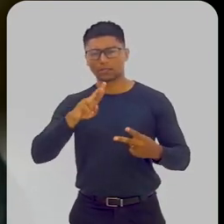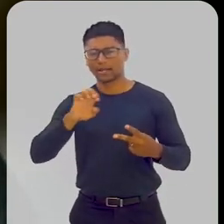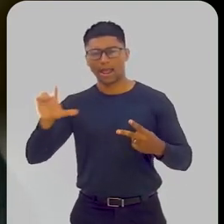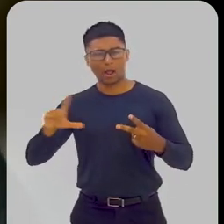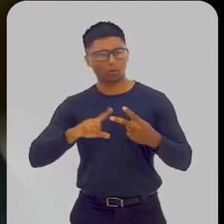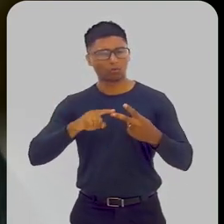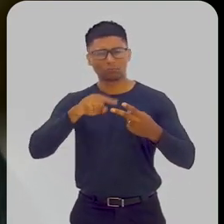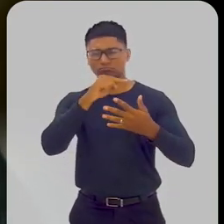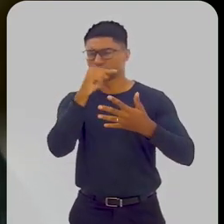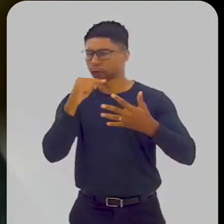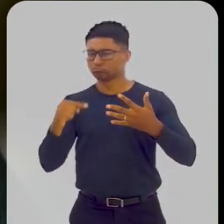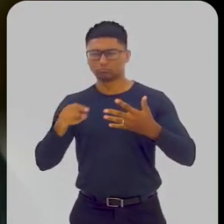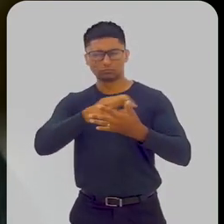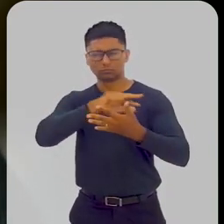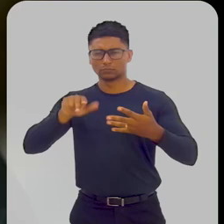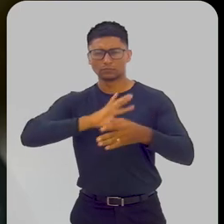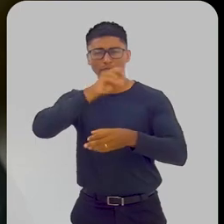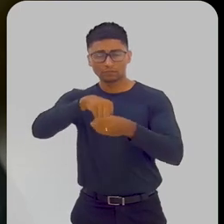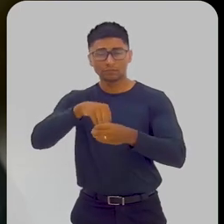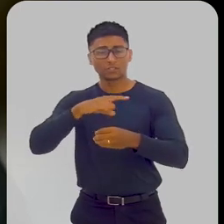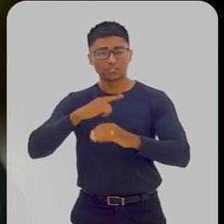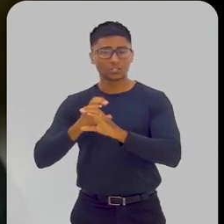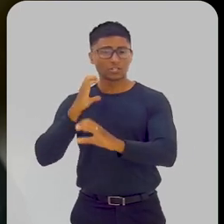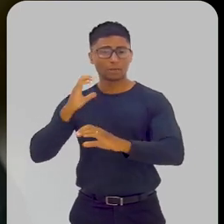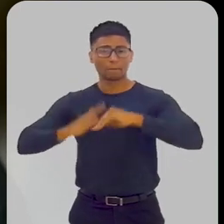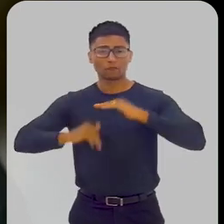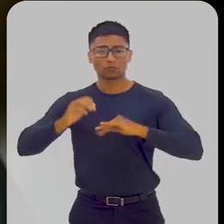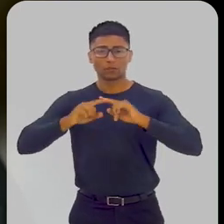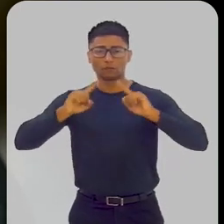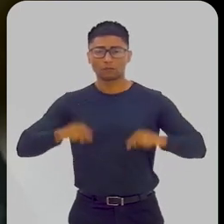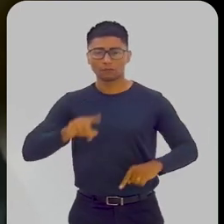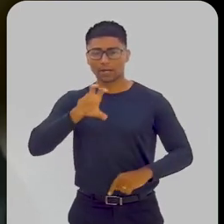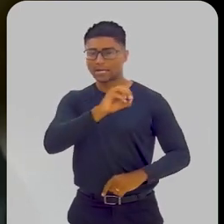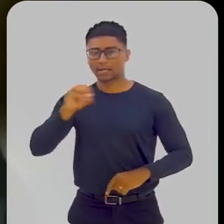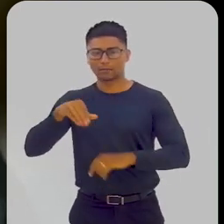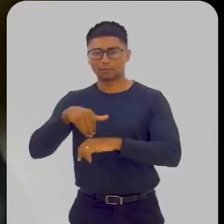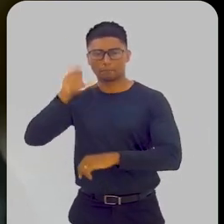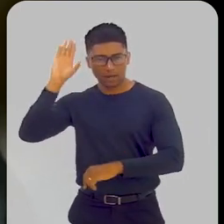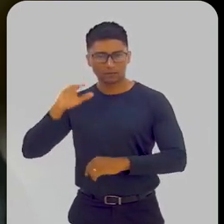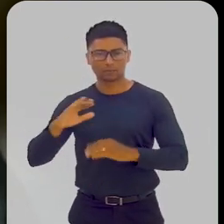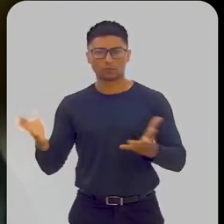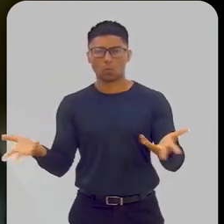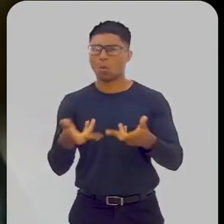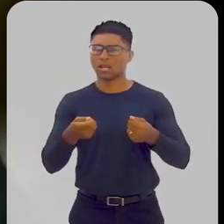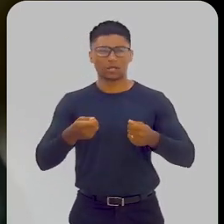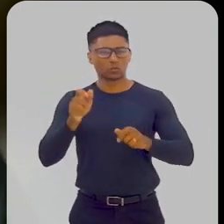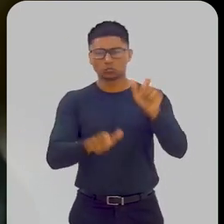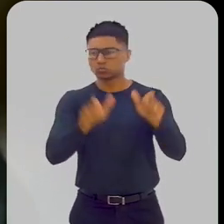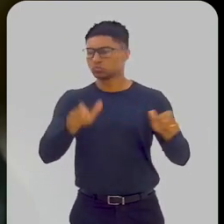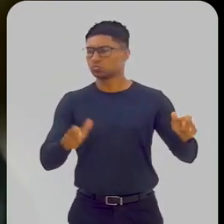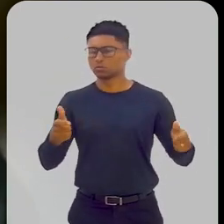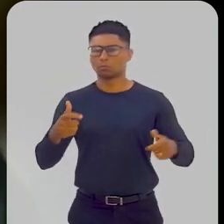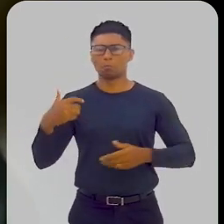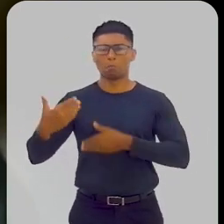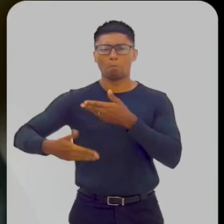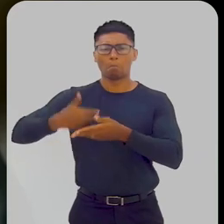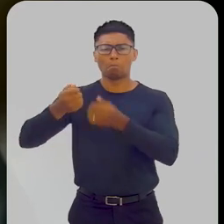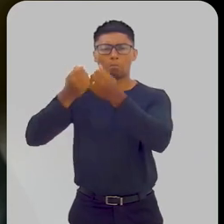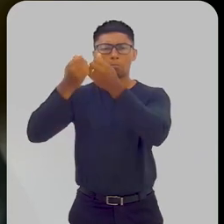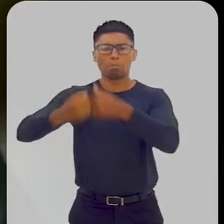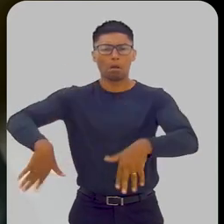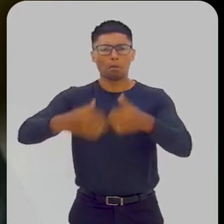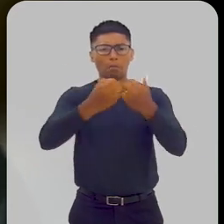Montreal, entre outras, cada uma delas empregando de 500 a 1.000 engenheiros, com altíssima qualidade de capital intelectual, ela